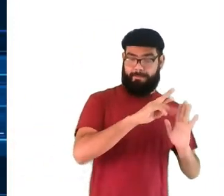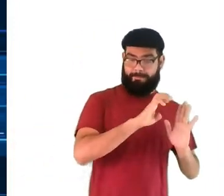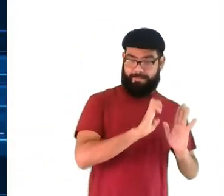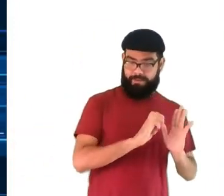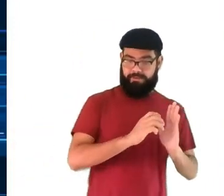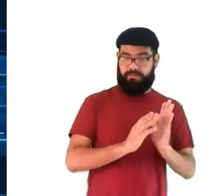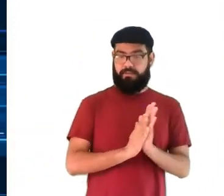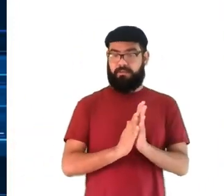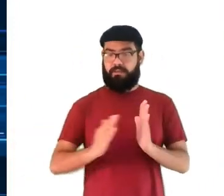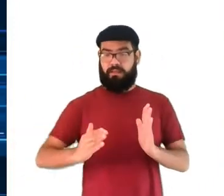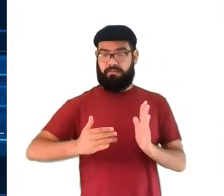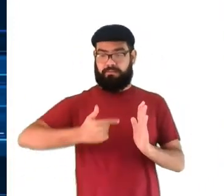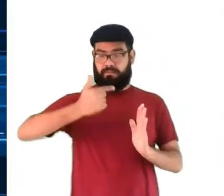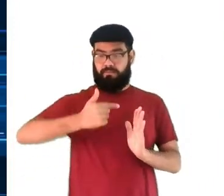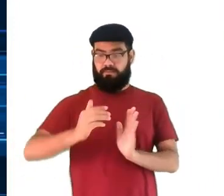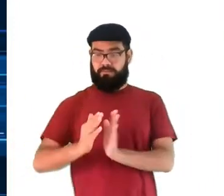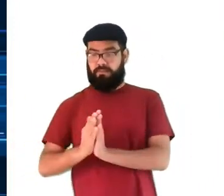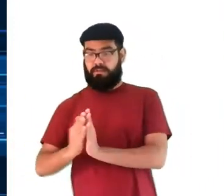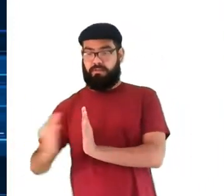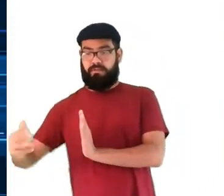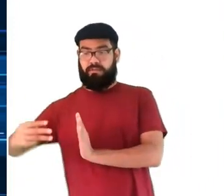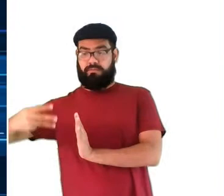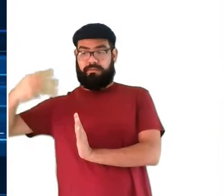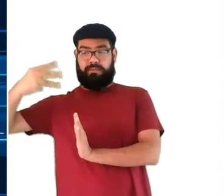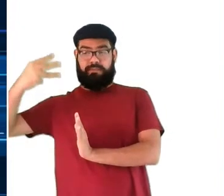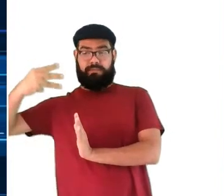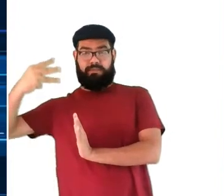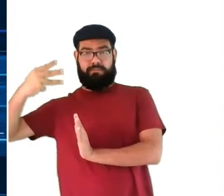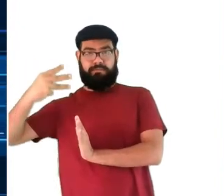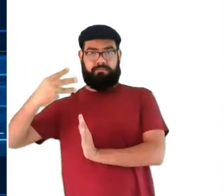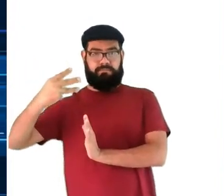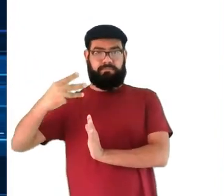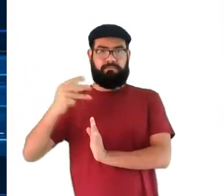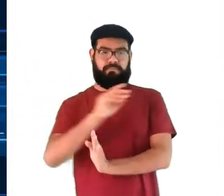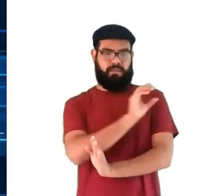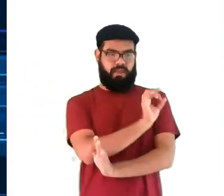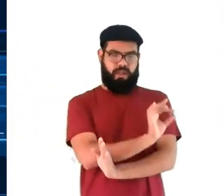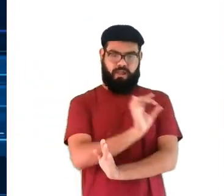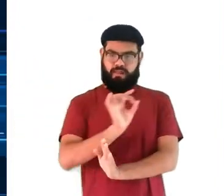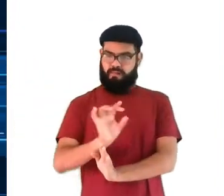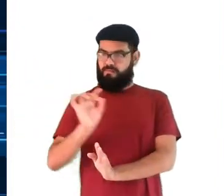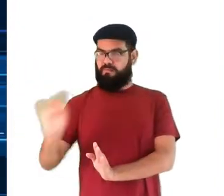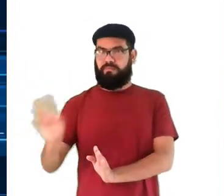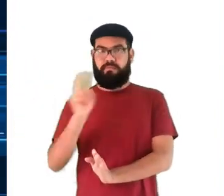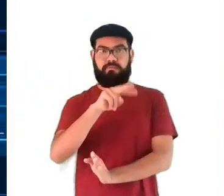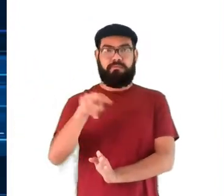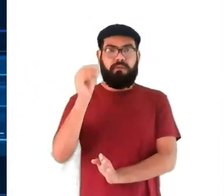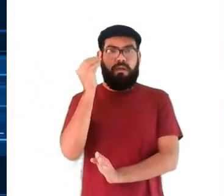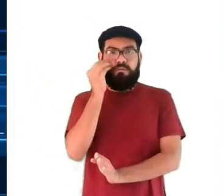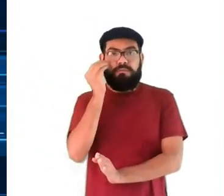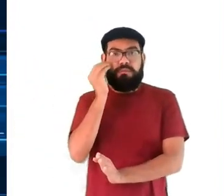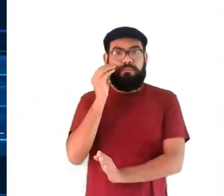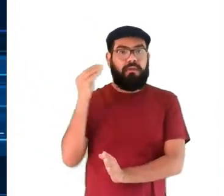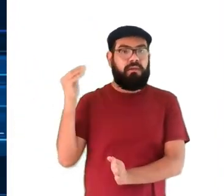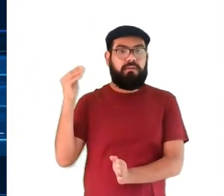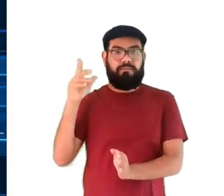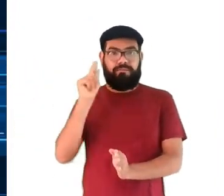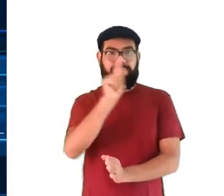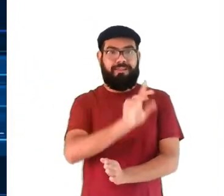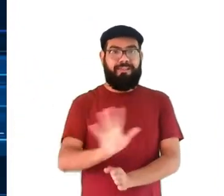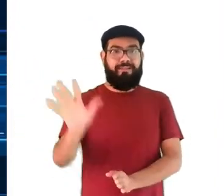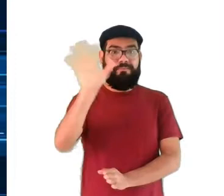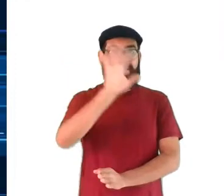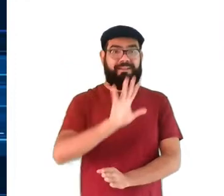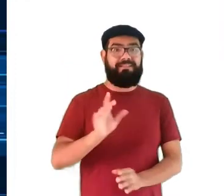a terceira etapa da adolescência. E cada uma, como vocês puderem ver até nas imagens, que